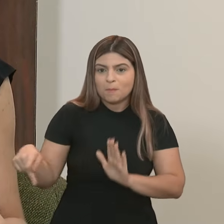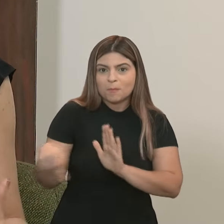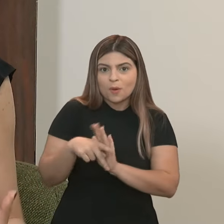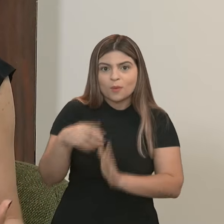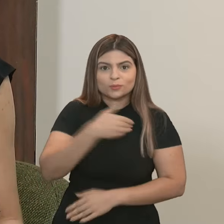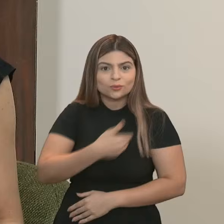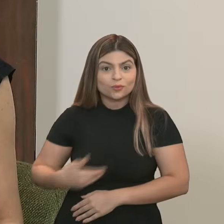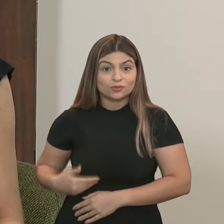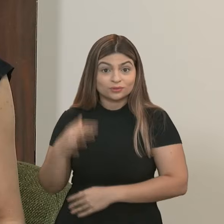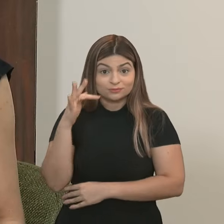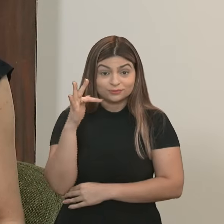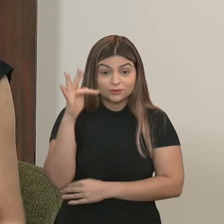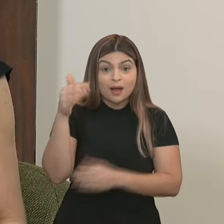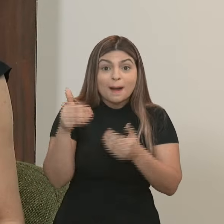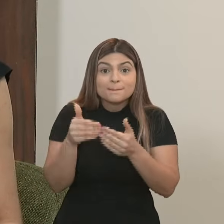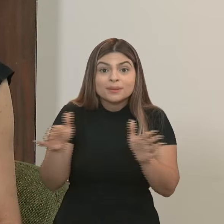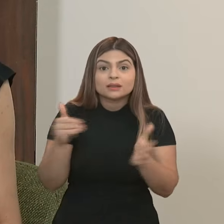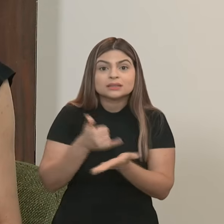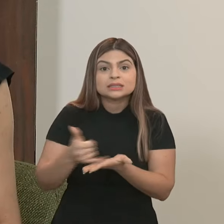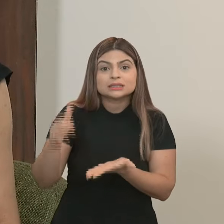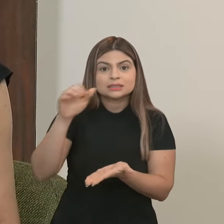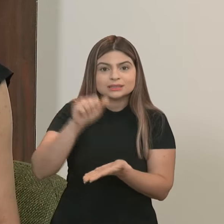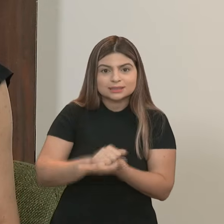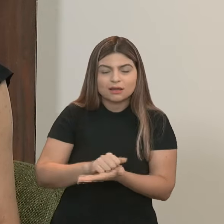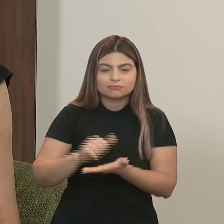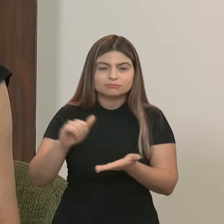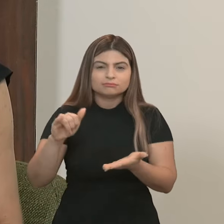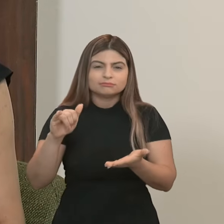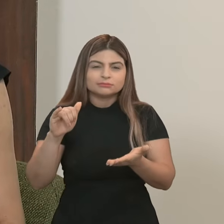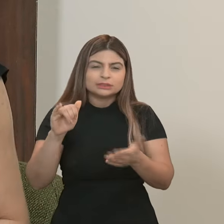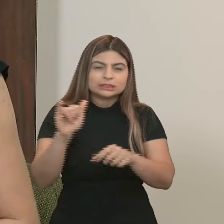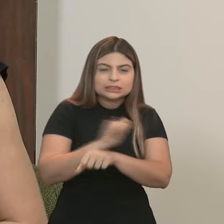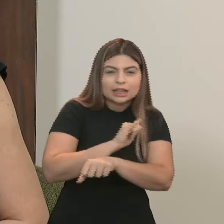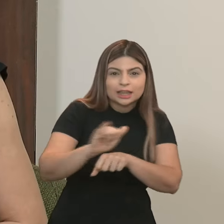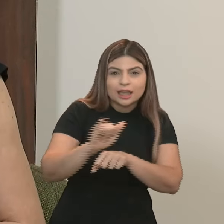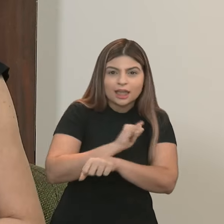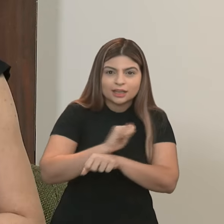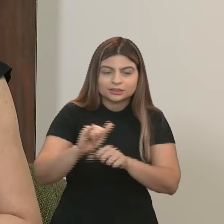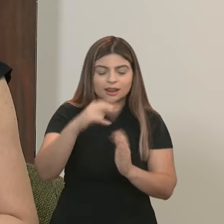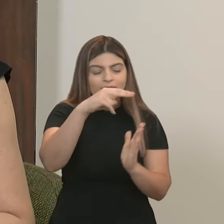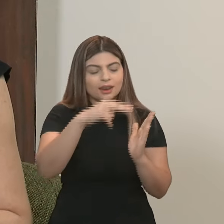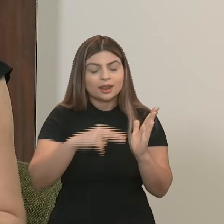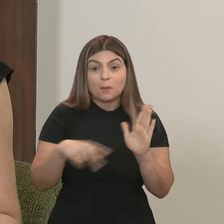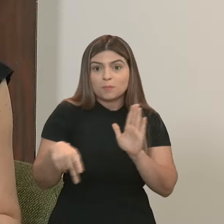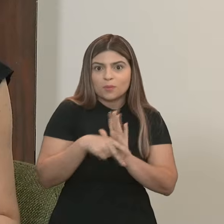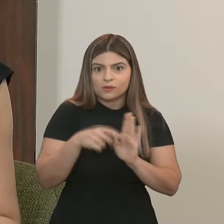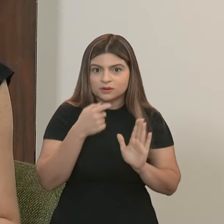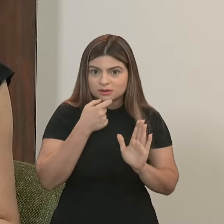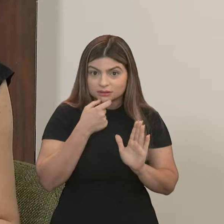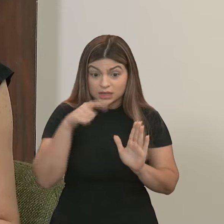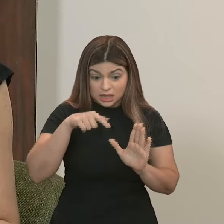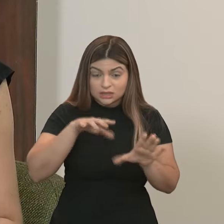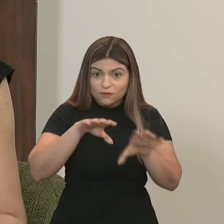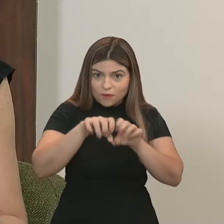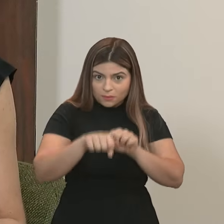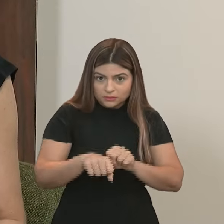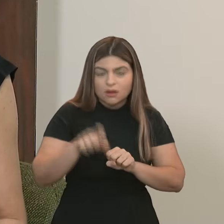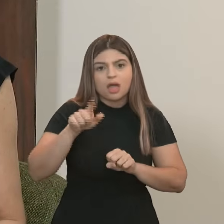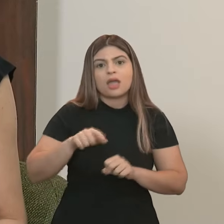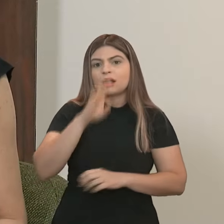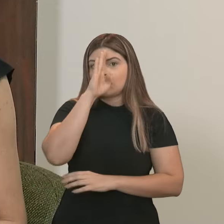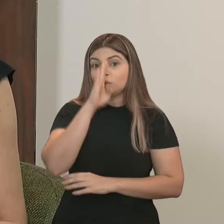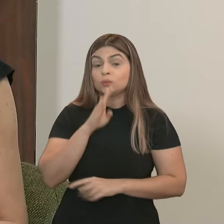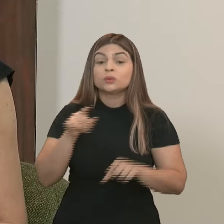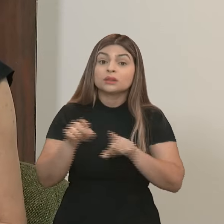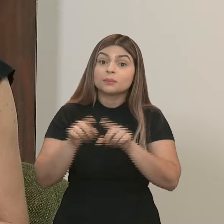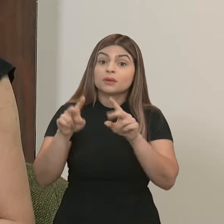está com inscrições abertas para o curso Estratégias de Leitura em Língua Inglesa. A formação é gratuita e acontece de forma remota,